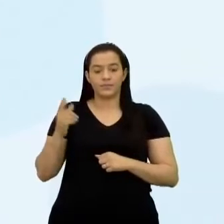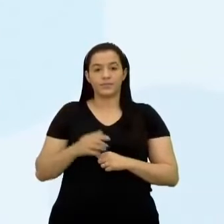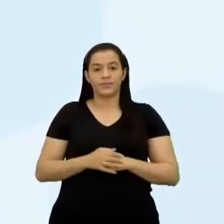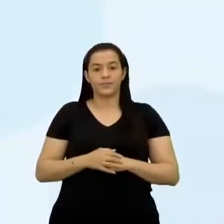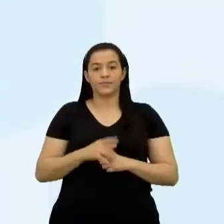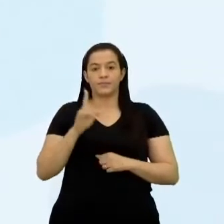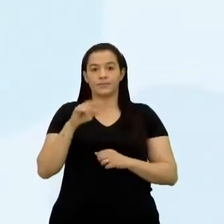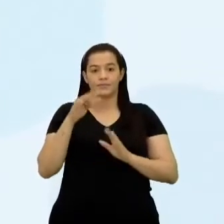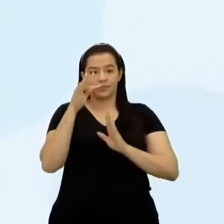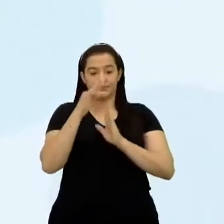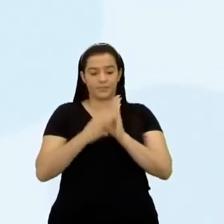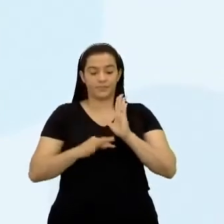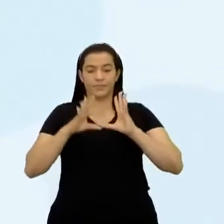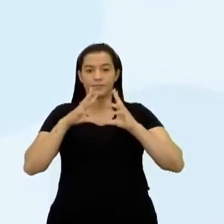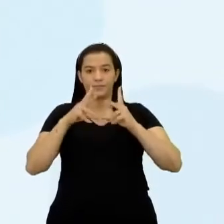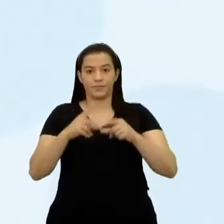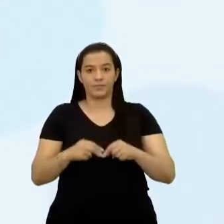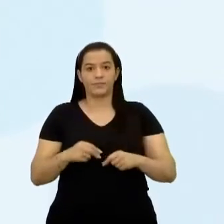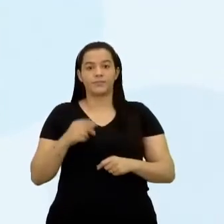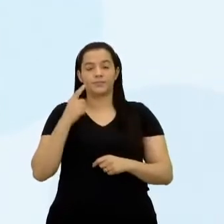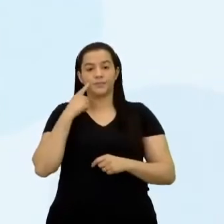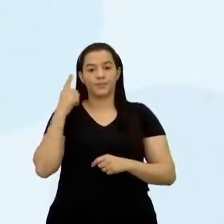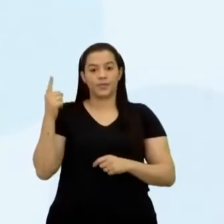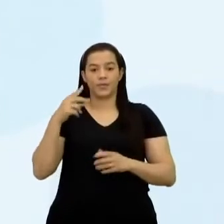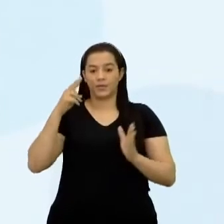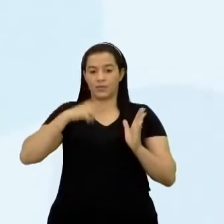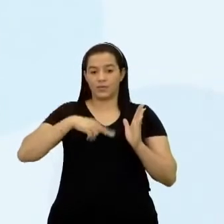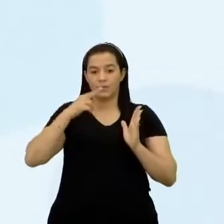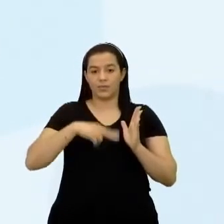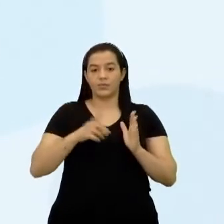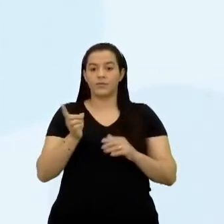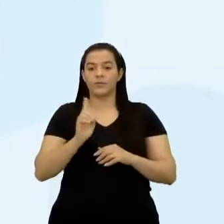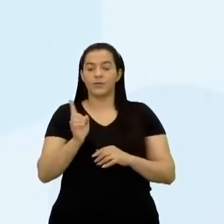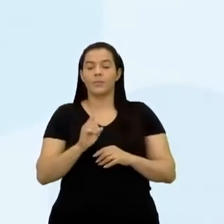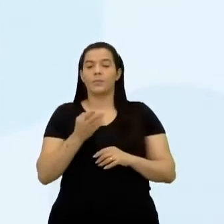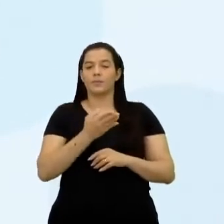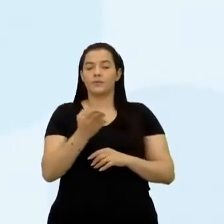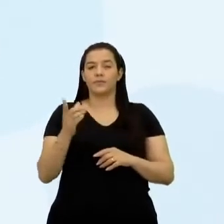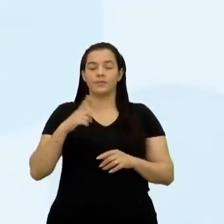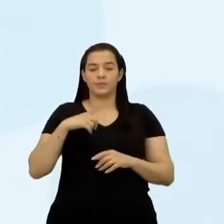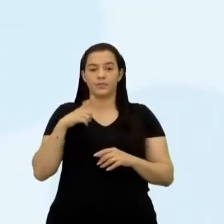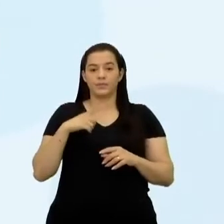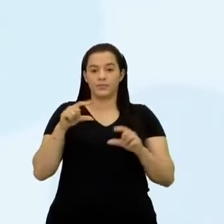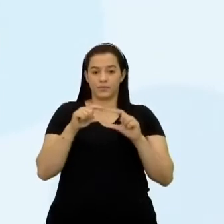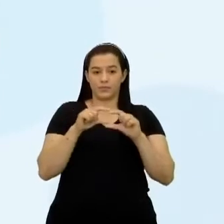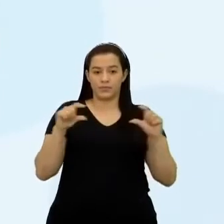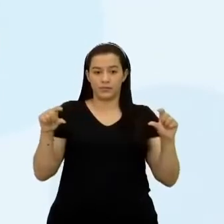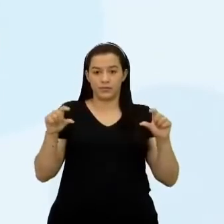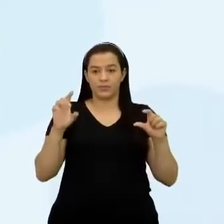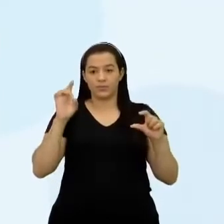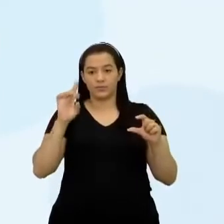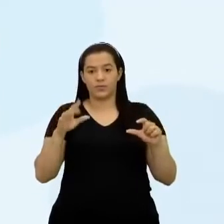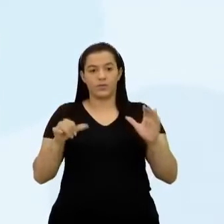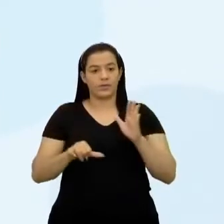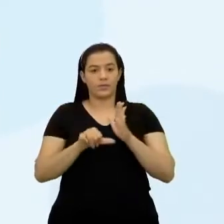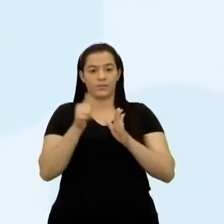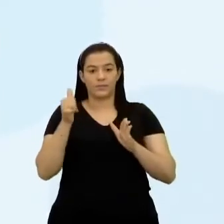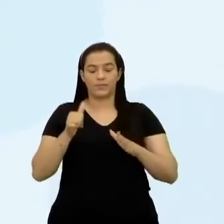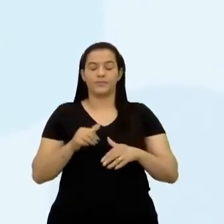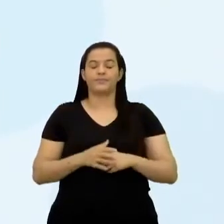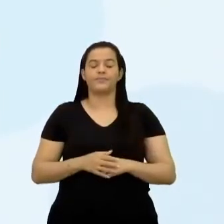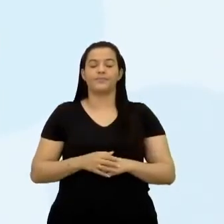tem esse texto todo, eu não vou fazer a leitura dele, mas eu vou ler só um trechinho, tá? Que é a primeira